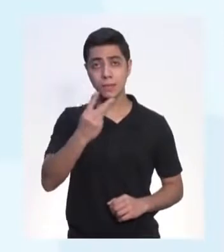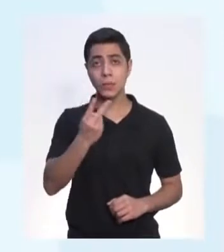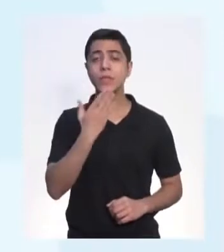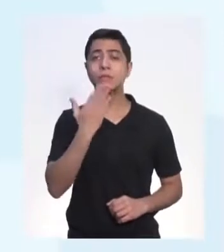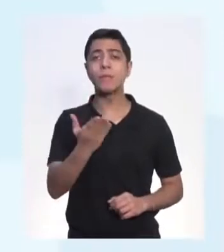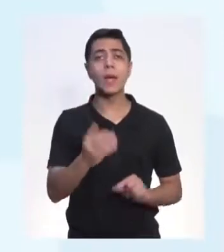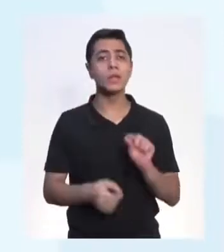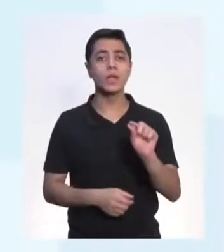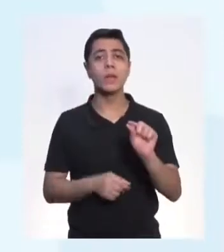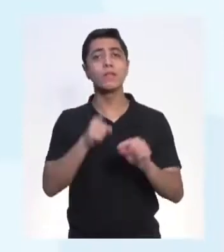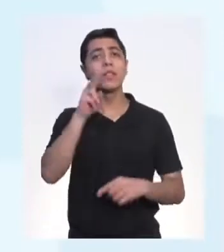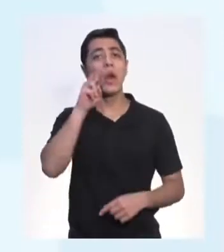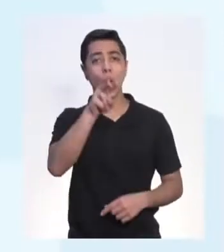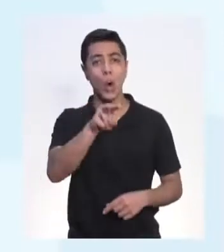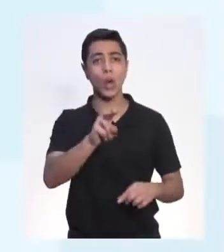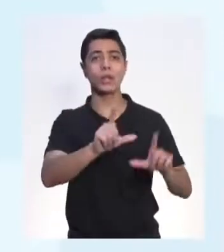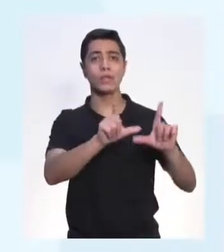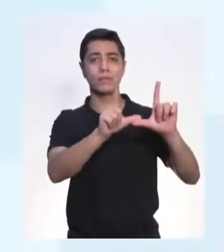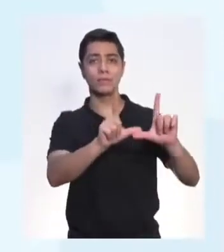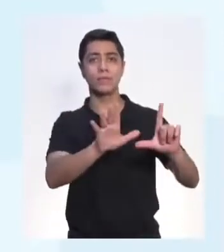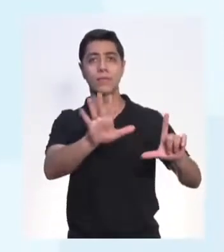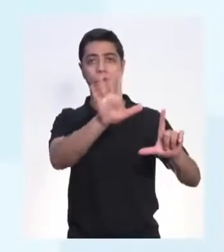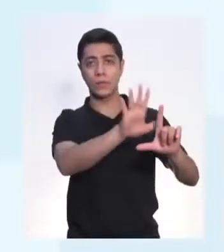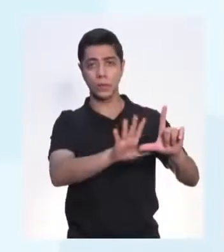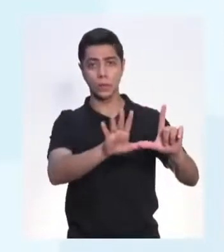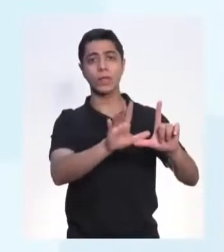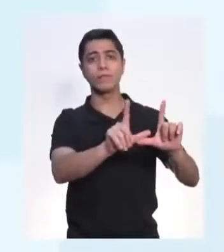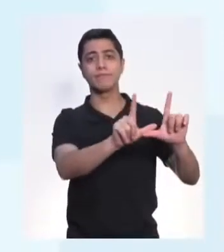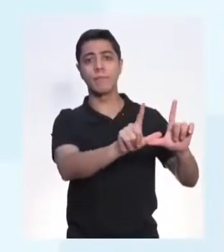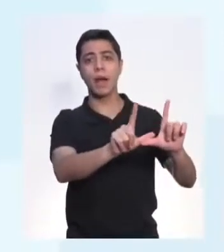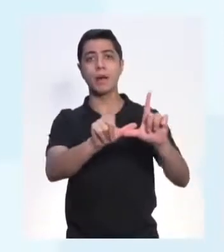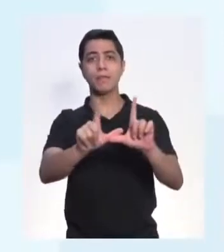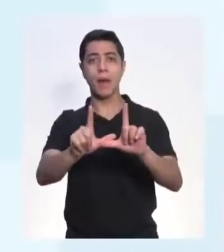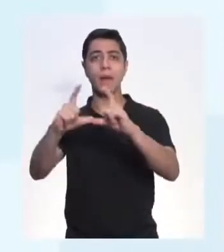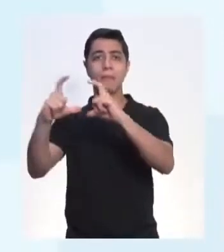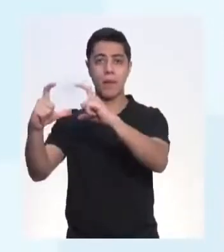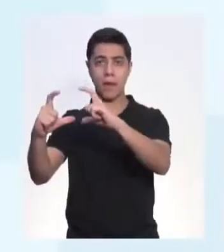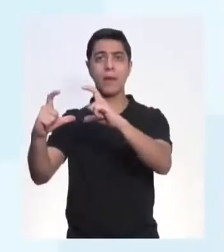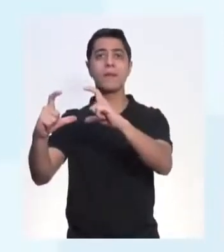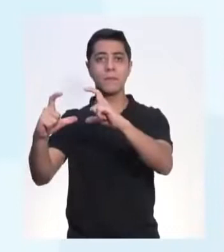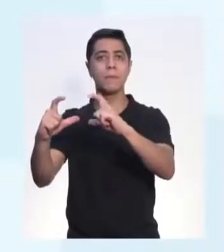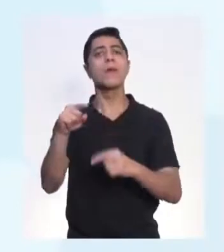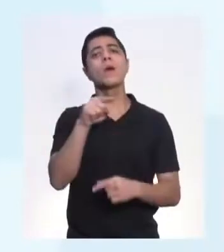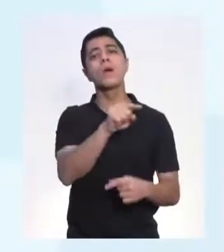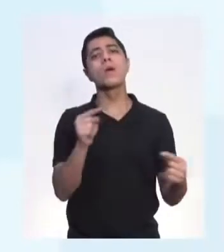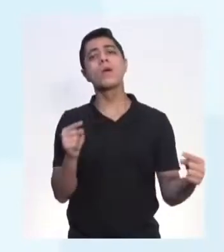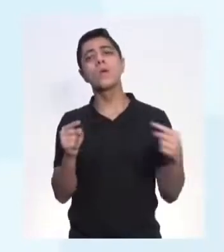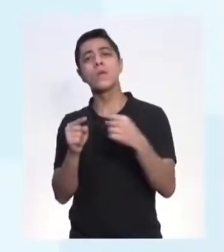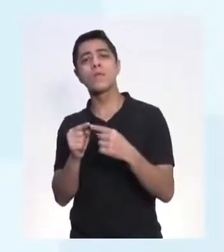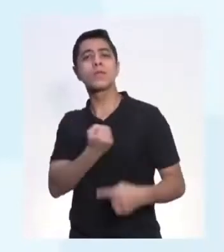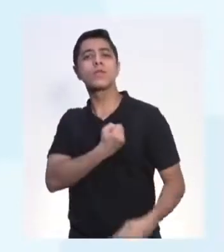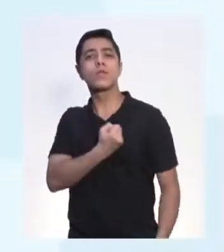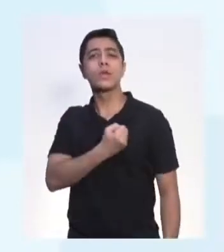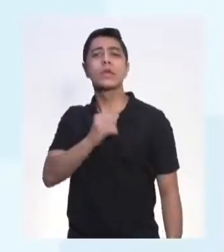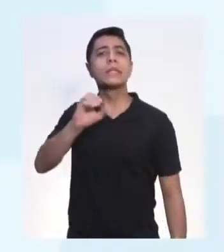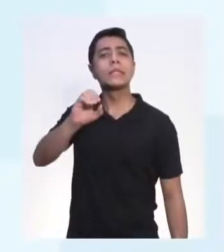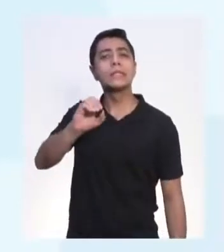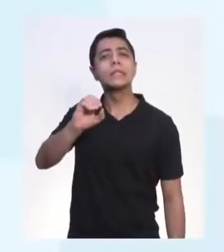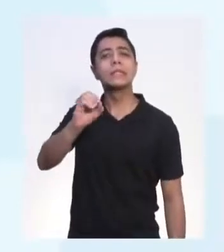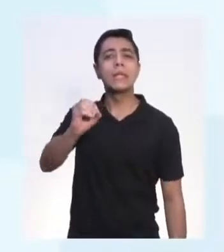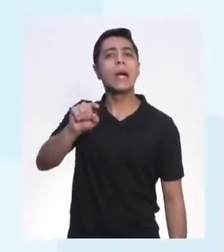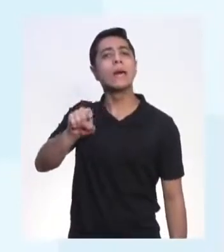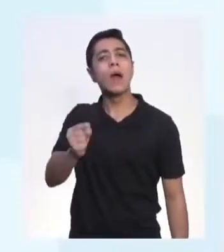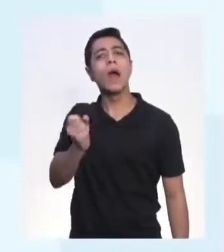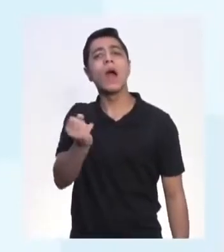cada figura e componha o decimal exato que represente a parte pintada de